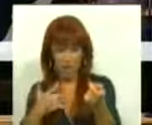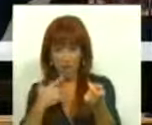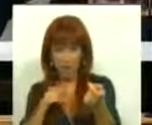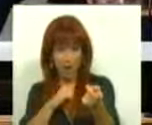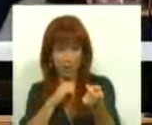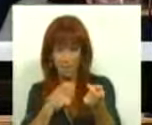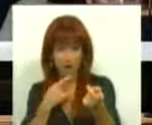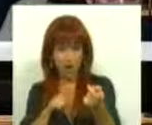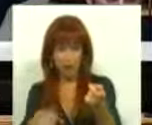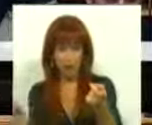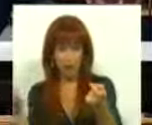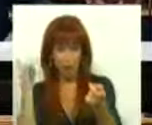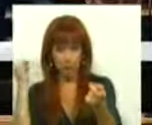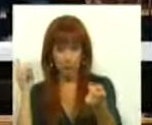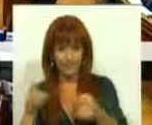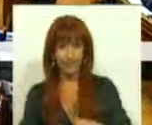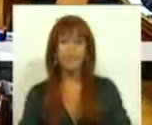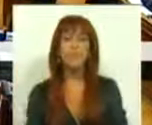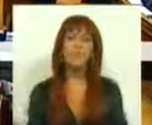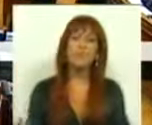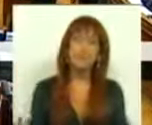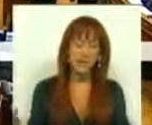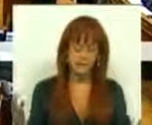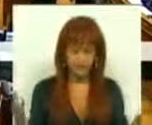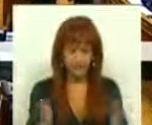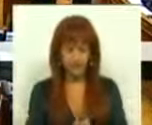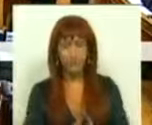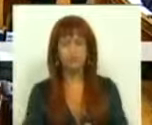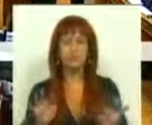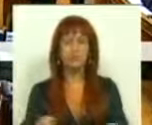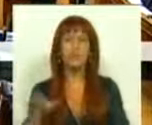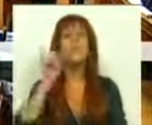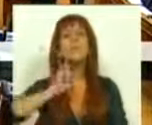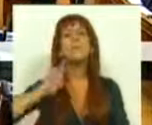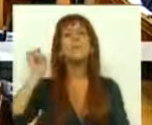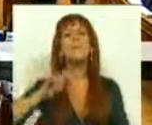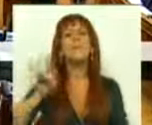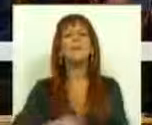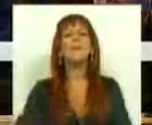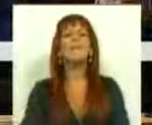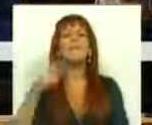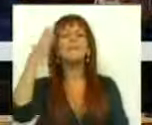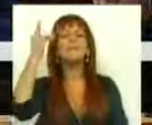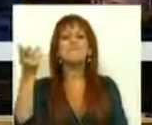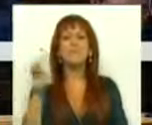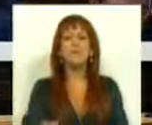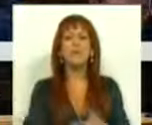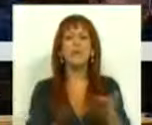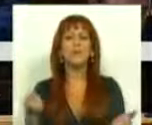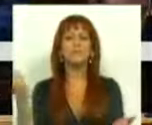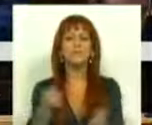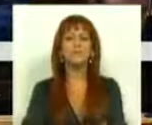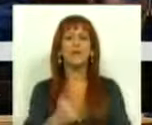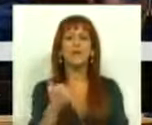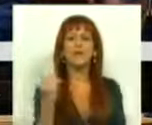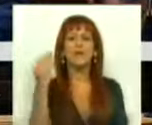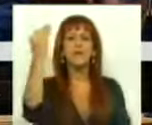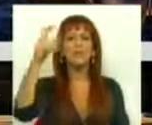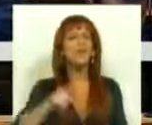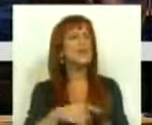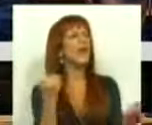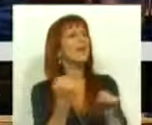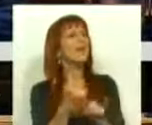podemos permitir novamente. Mas para além disso, e termino, Senhora Presidente, prevêem uma taxa de 20%